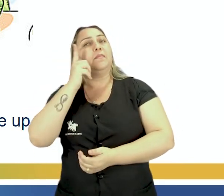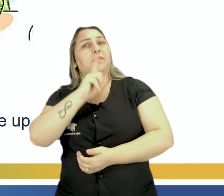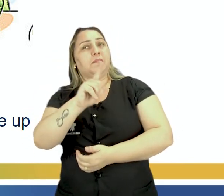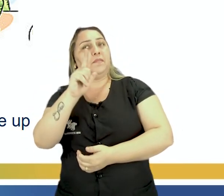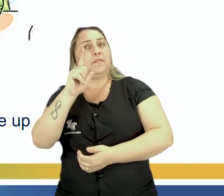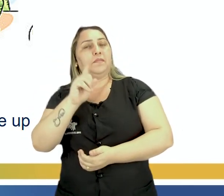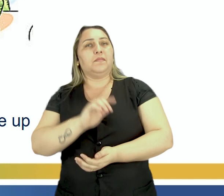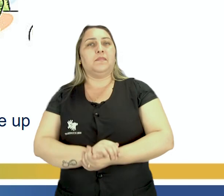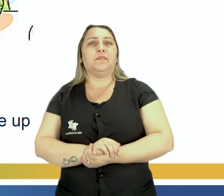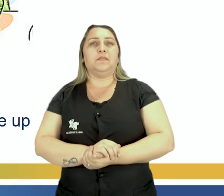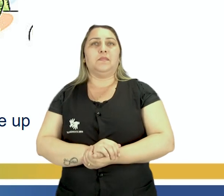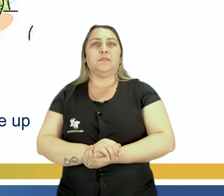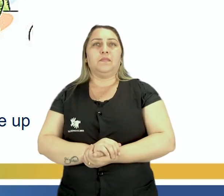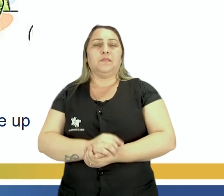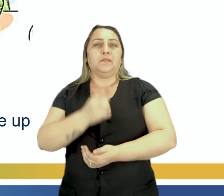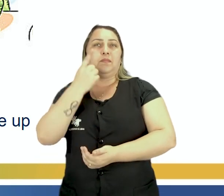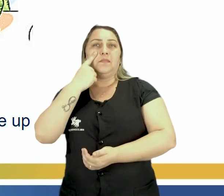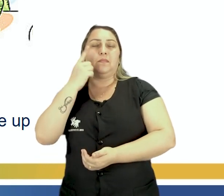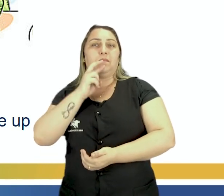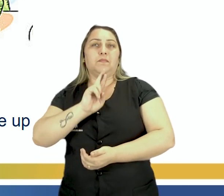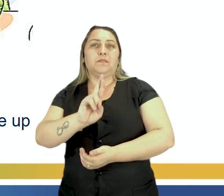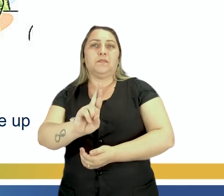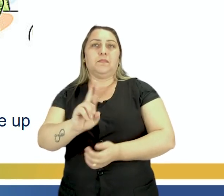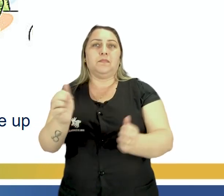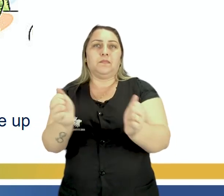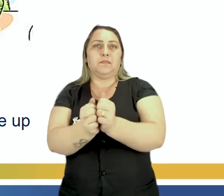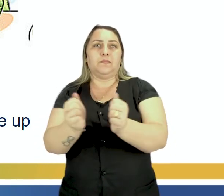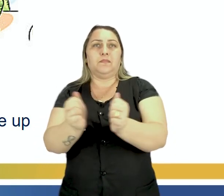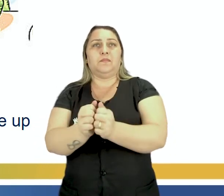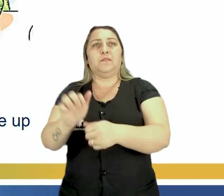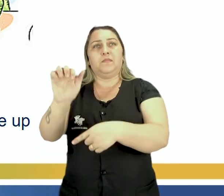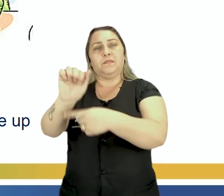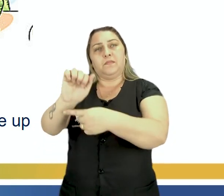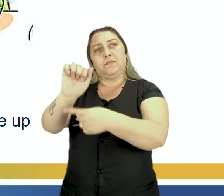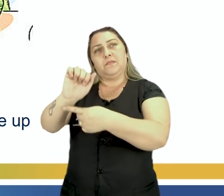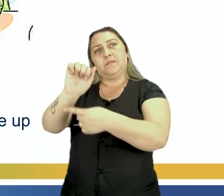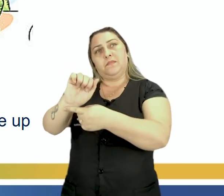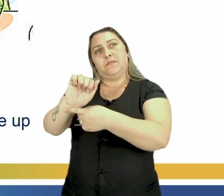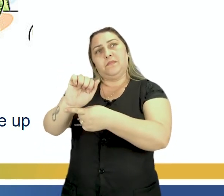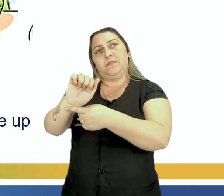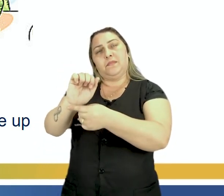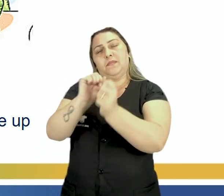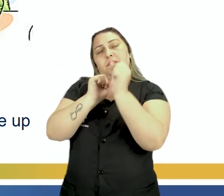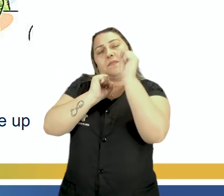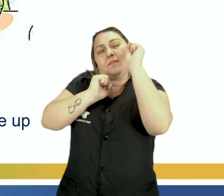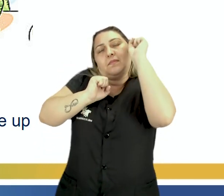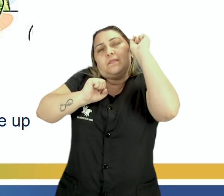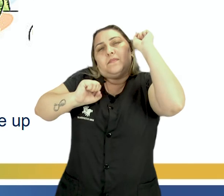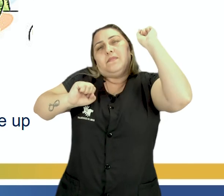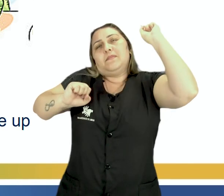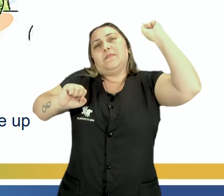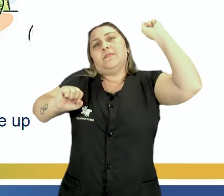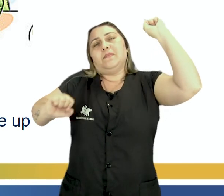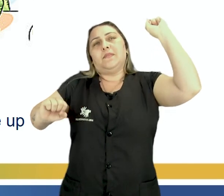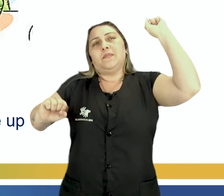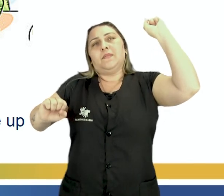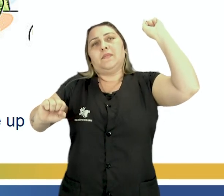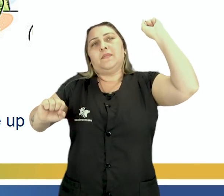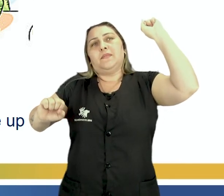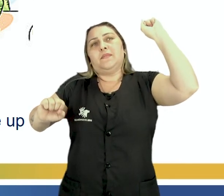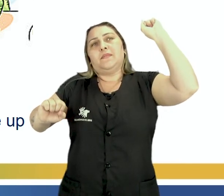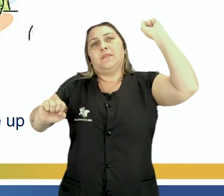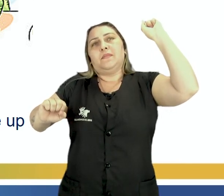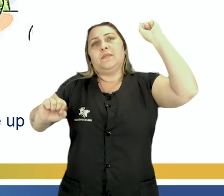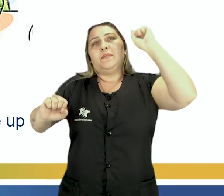essa relação? Vamos ver a resposta juntos, então. Na letra A, nós temos aí um menininho acordando, né? E acordar em